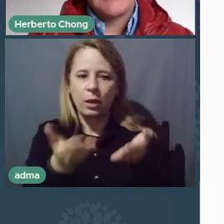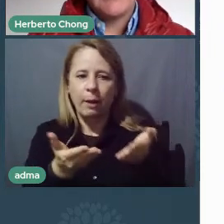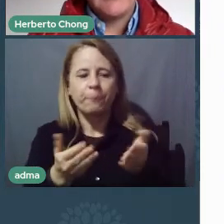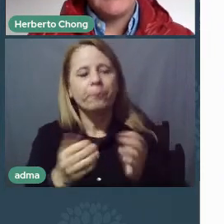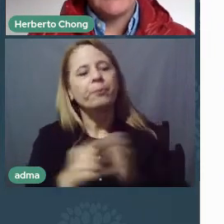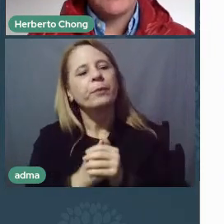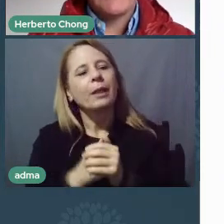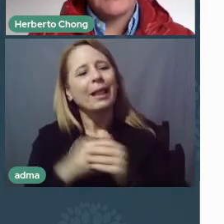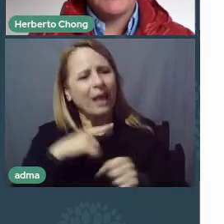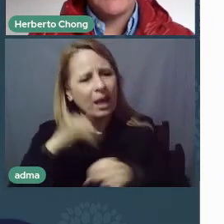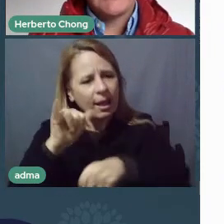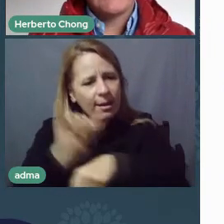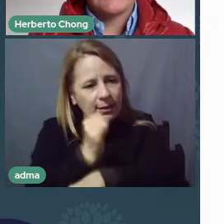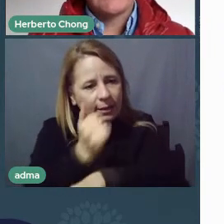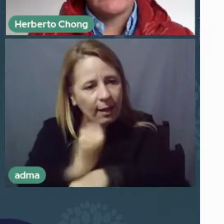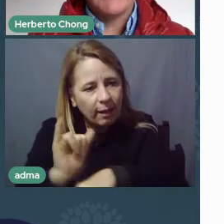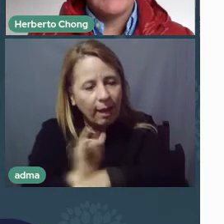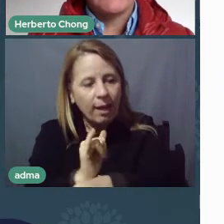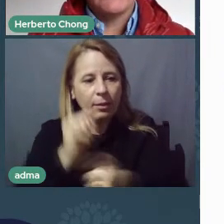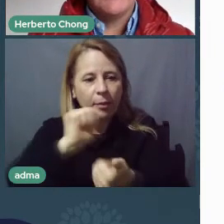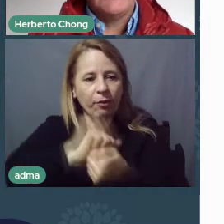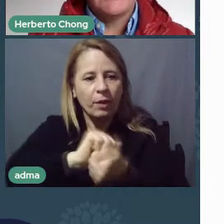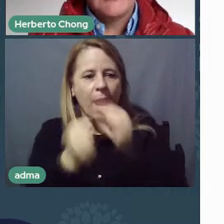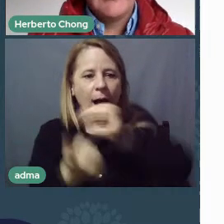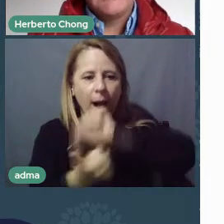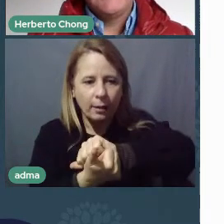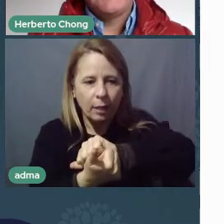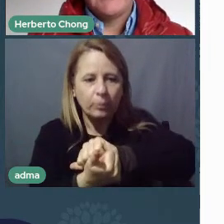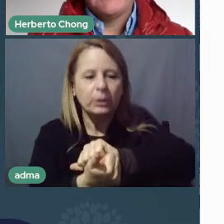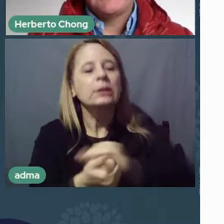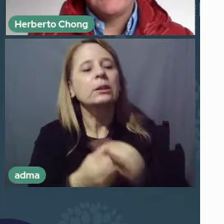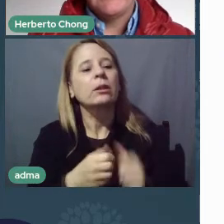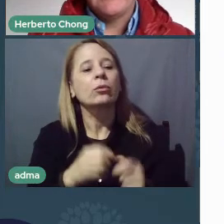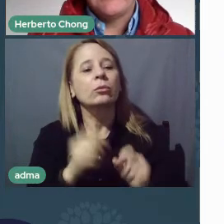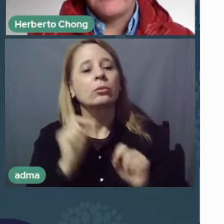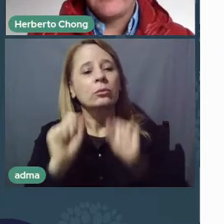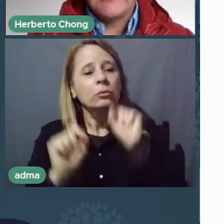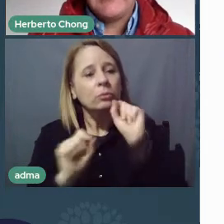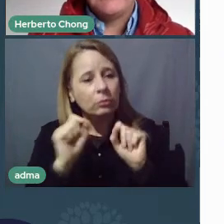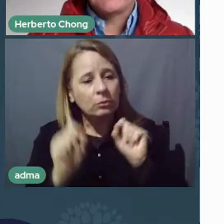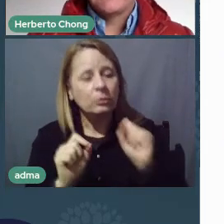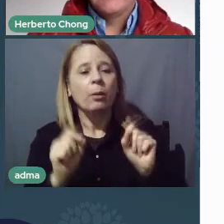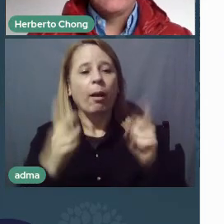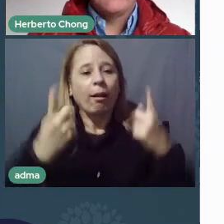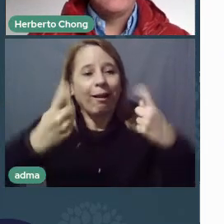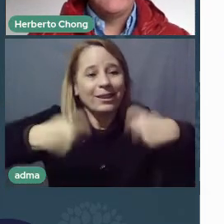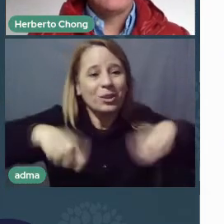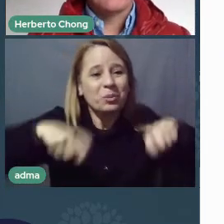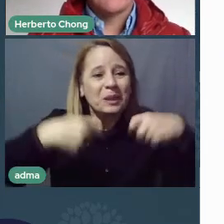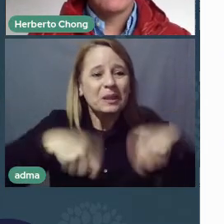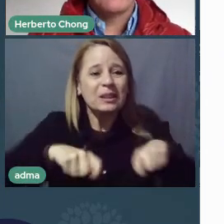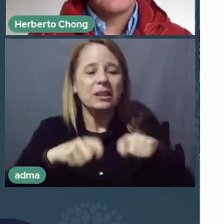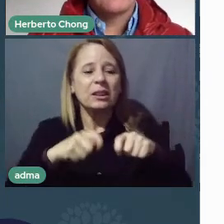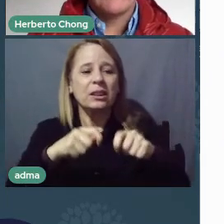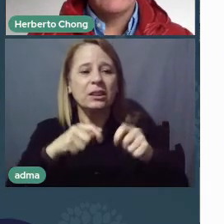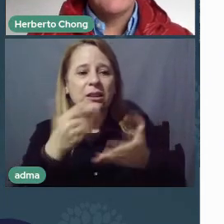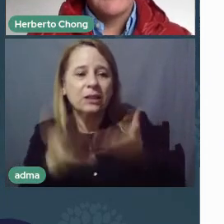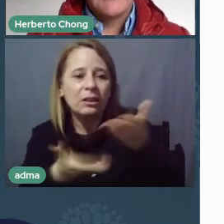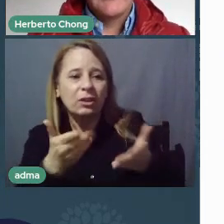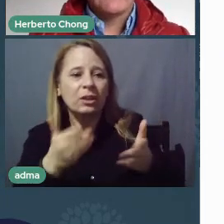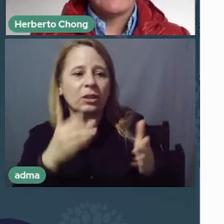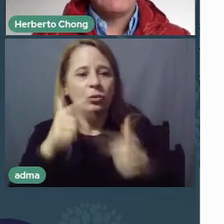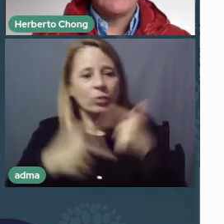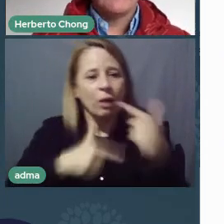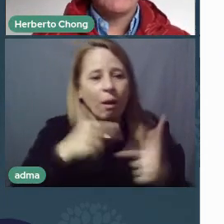Estabelecer estratégias para se adaptar a essas recomendações de diferentes necessidades, serviços, recursos de